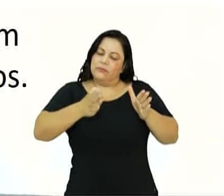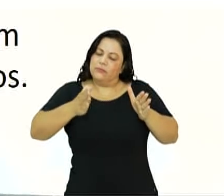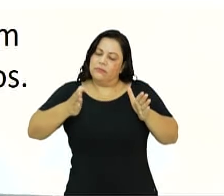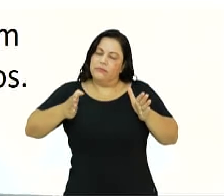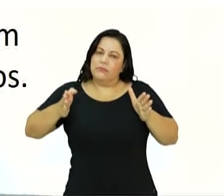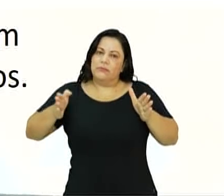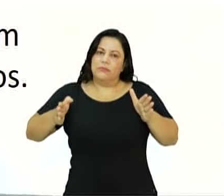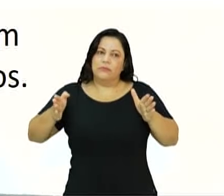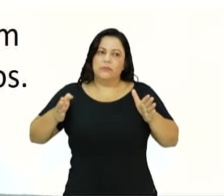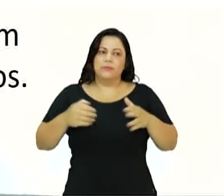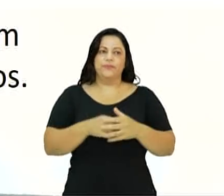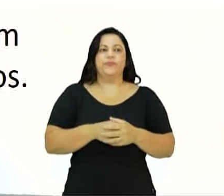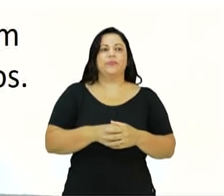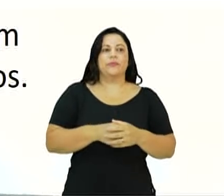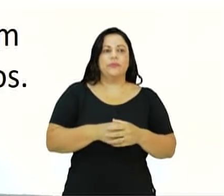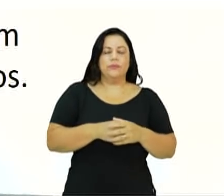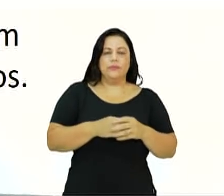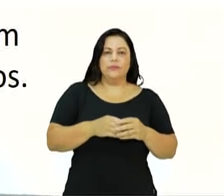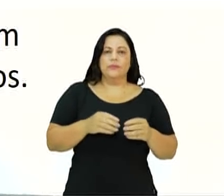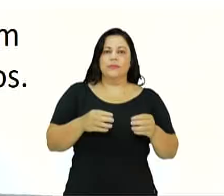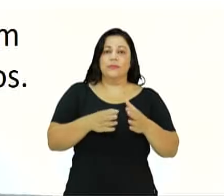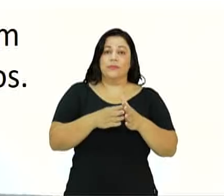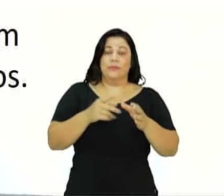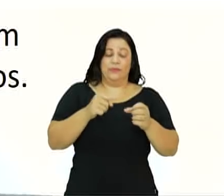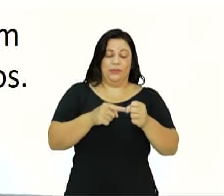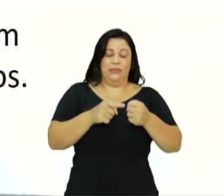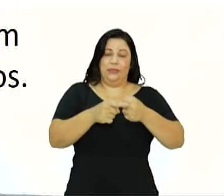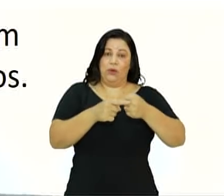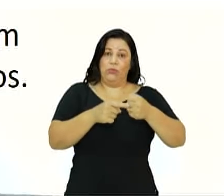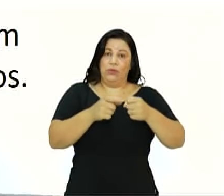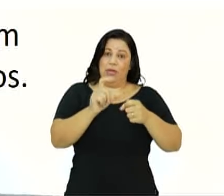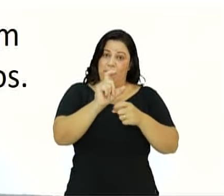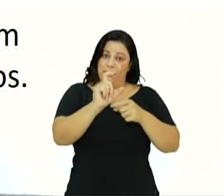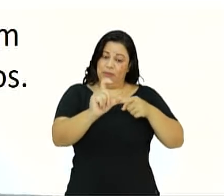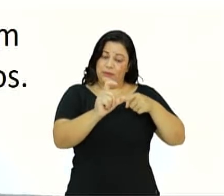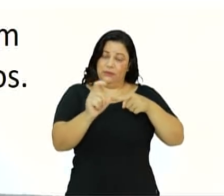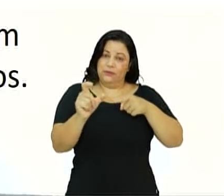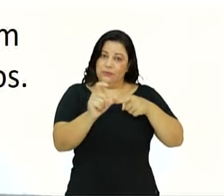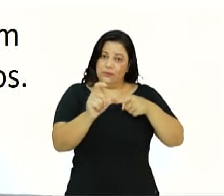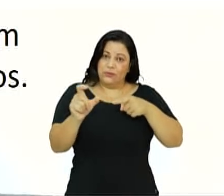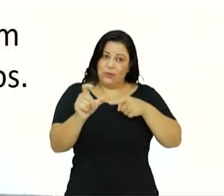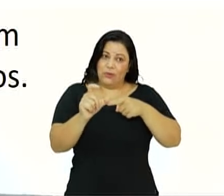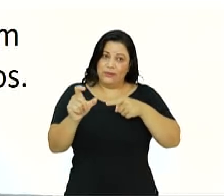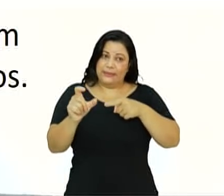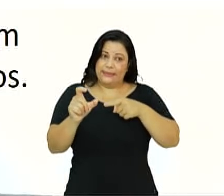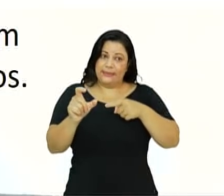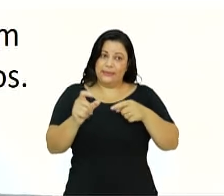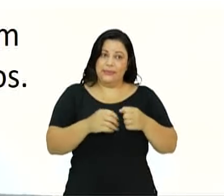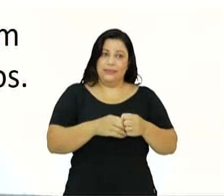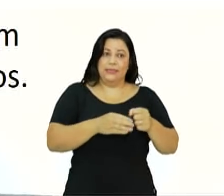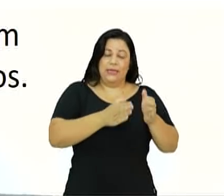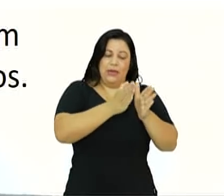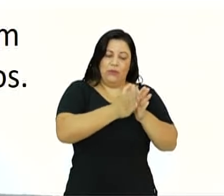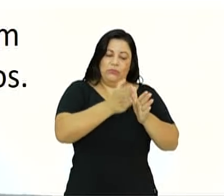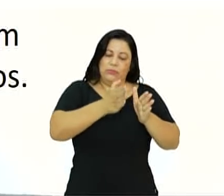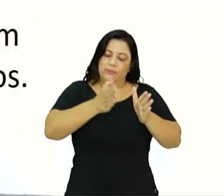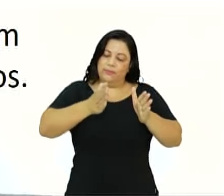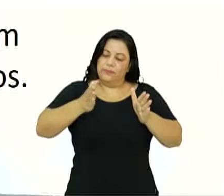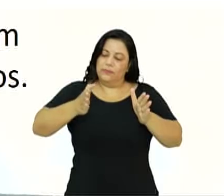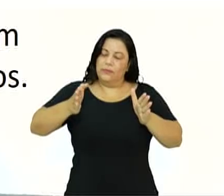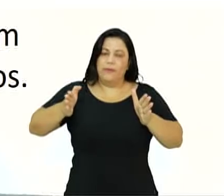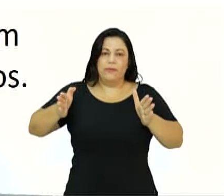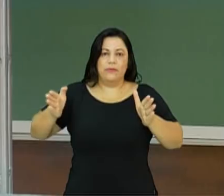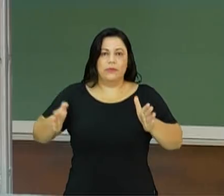robustos feixes de colágeno. Então, as fibras, entendendo ali, são mais grossas e os condrócitos estão localizados entre